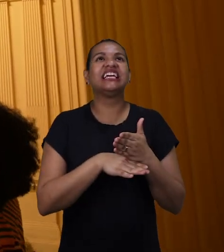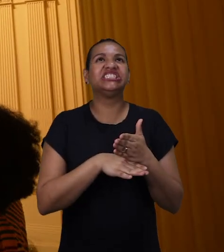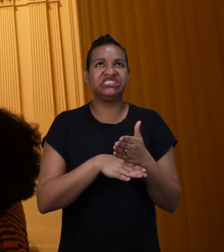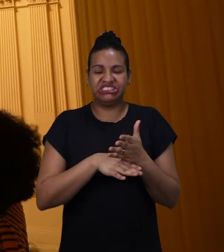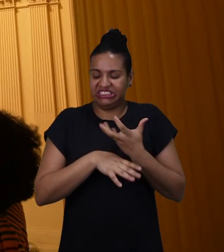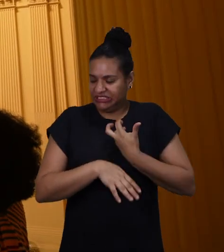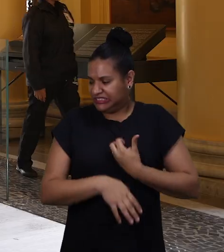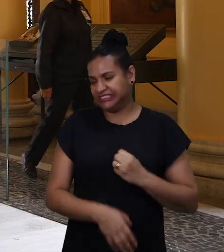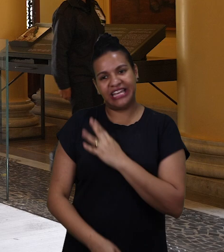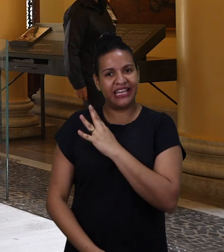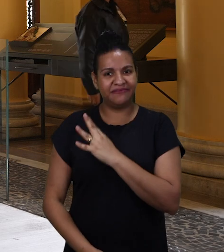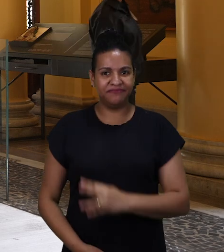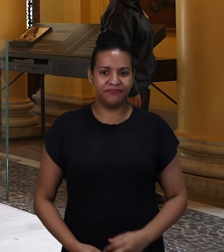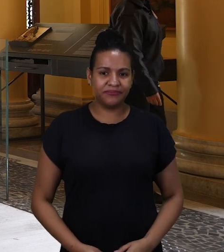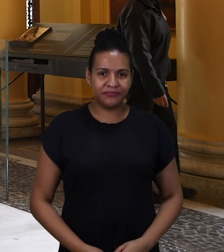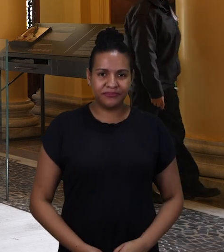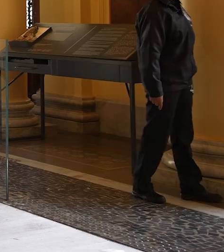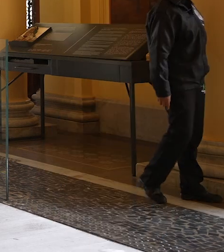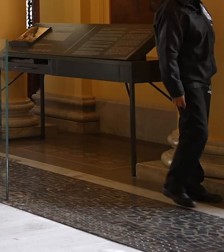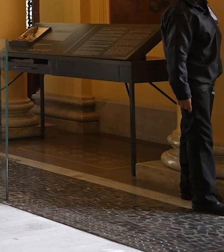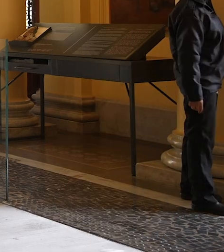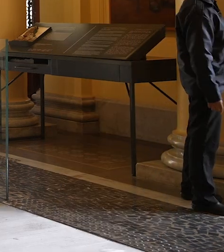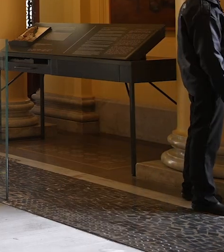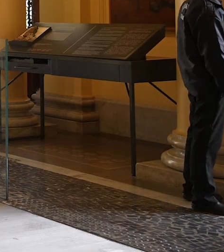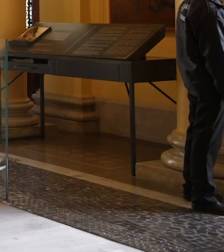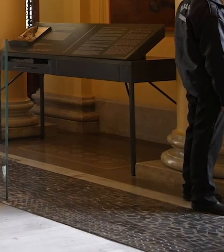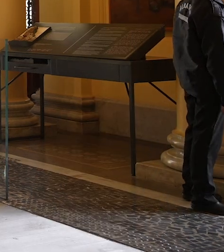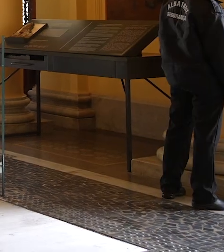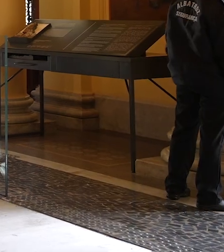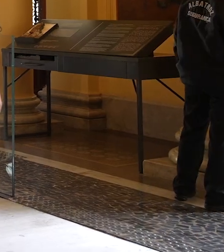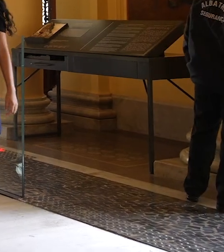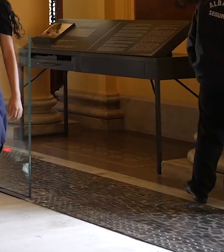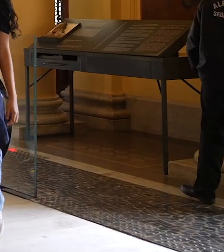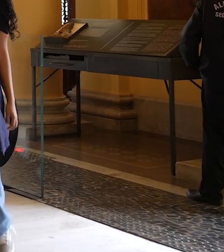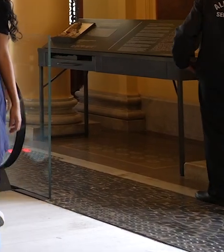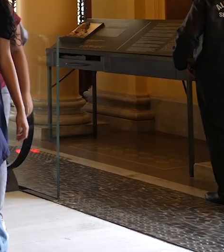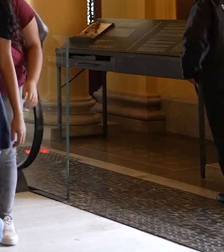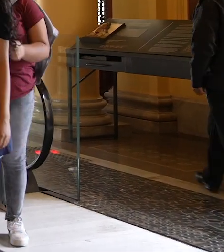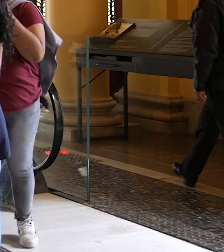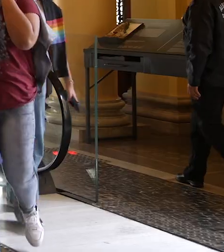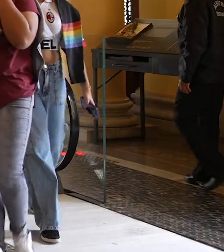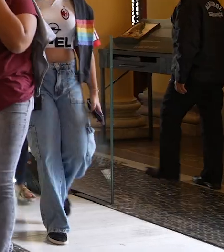de saída. Um grupo de adolescentes sobe pela escada rolante.